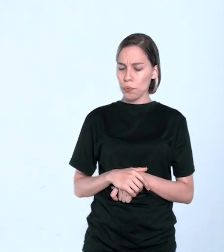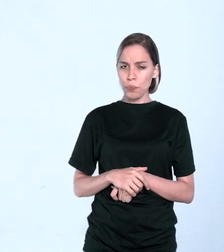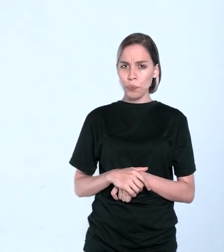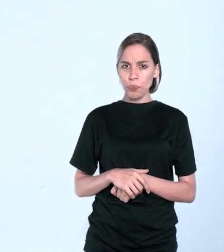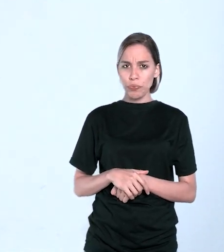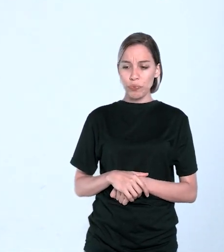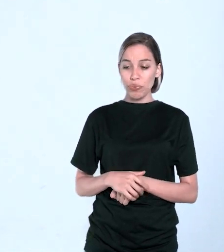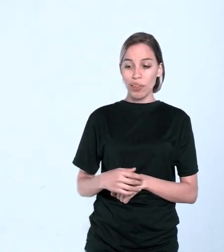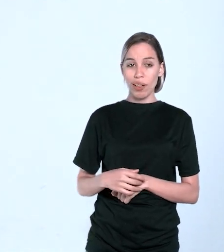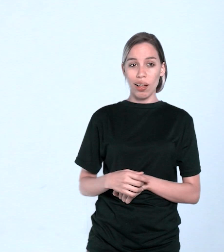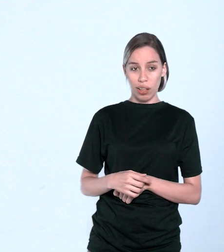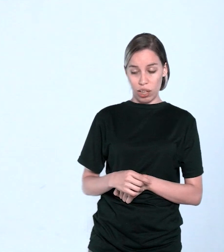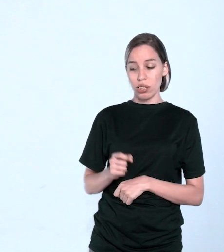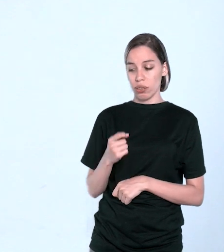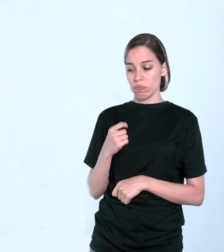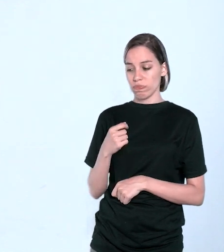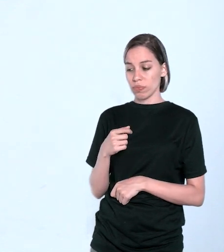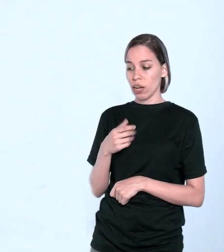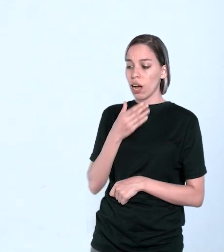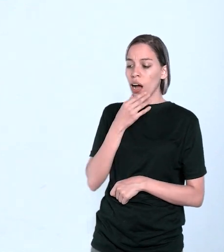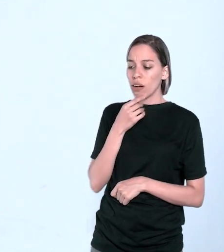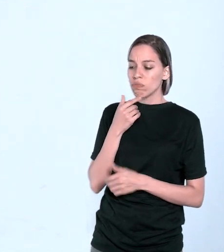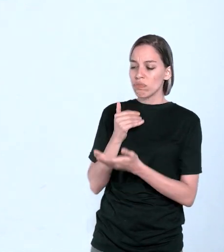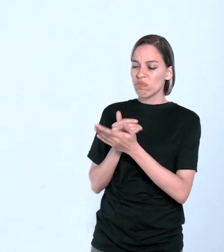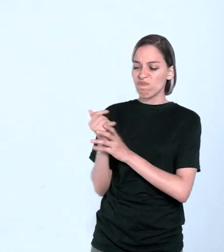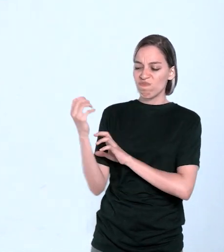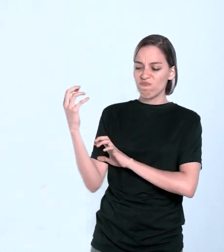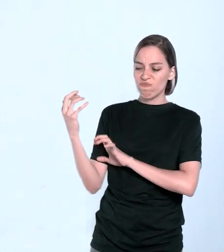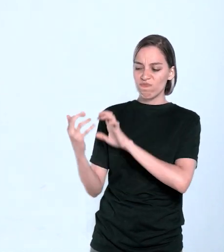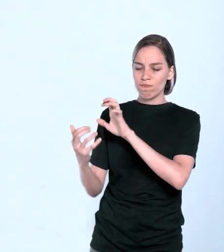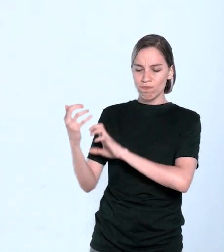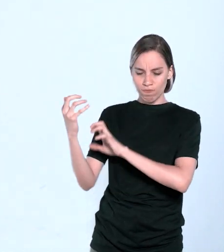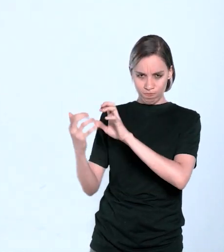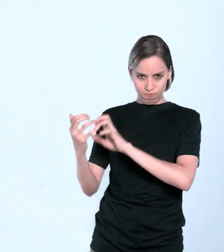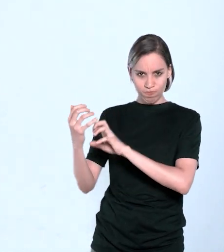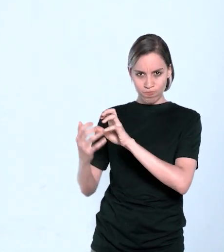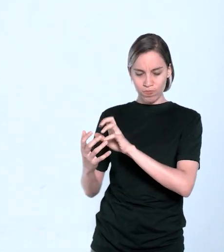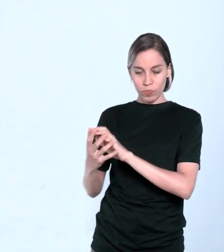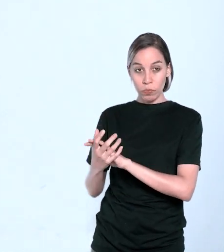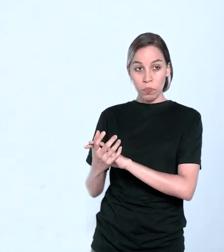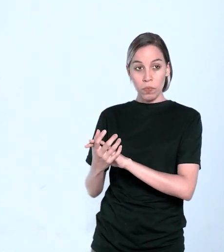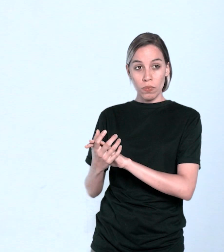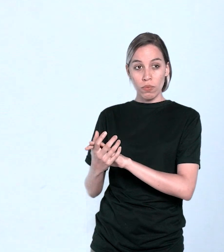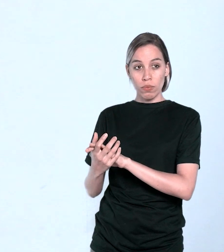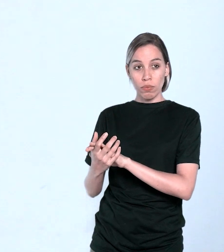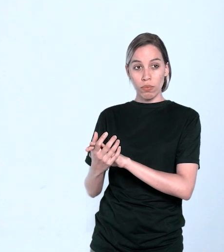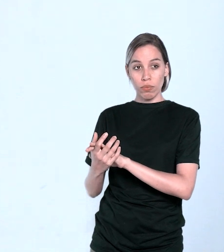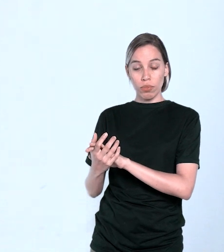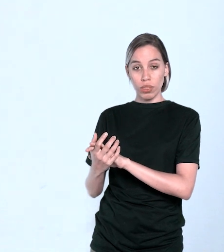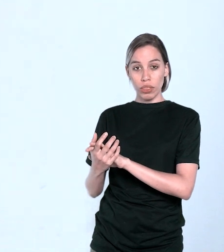ele começou a brigar com ela, né? E aí é o meu